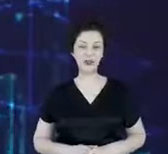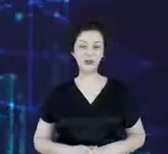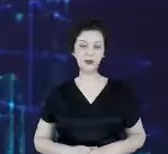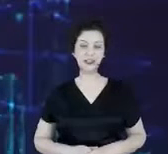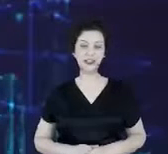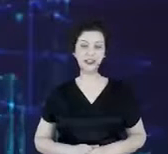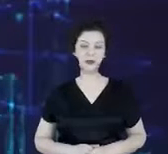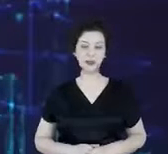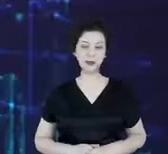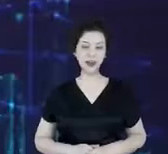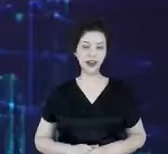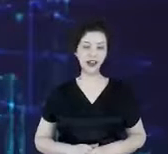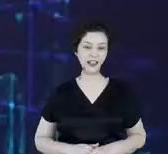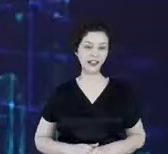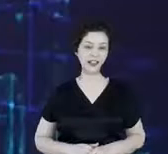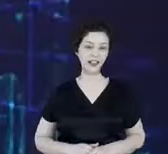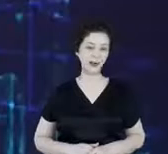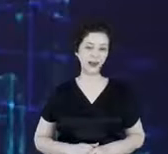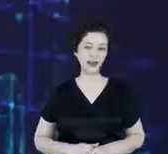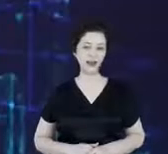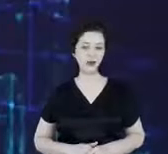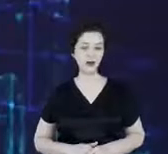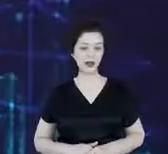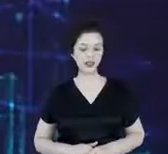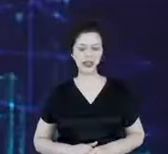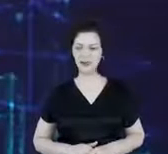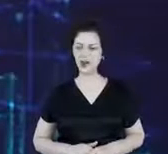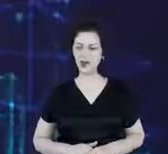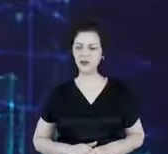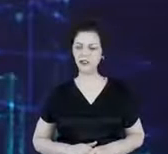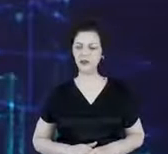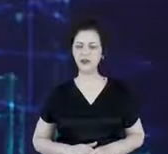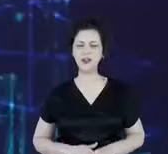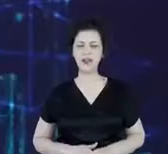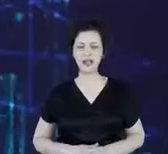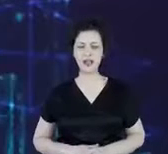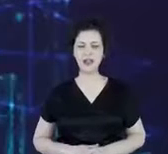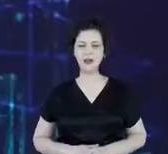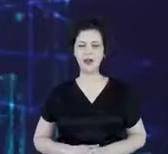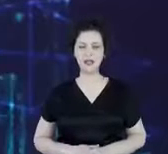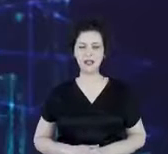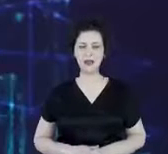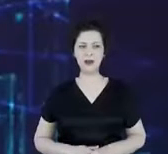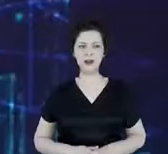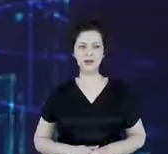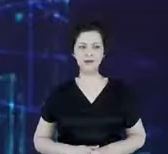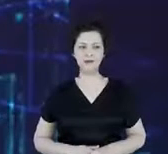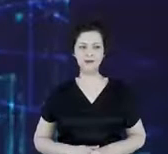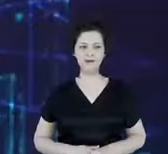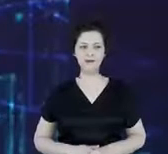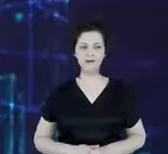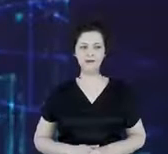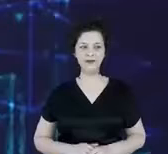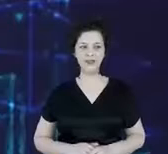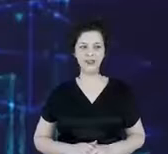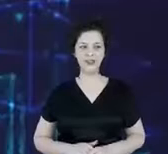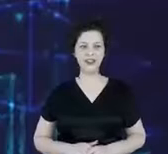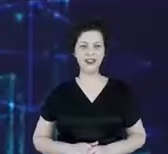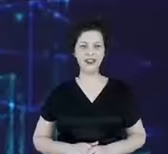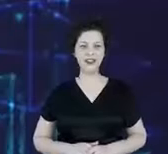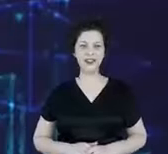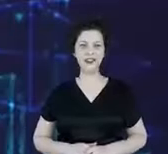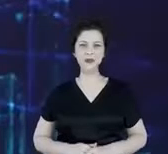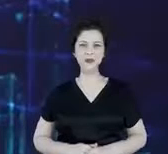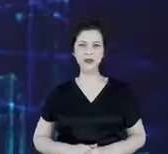convido especialista em tecnologia advogado e diretor científico do Instituto de Tecnologia e sociedade e TS Rio